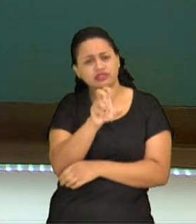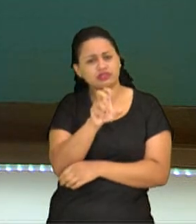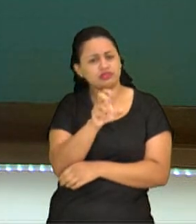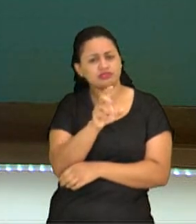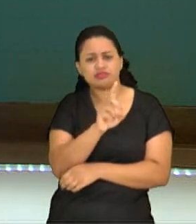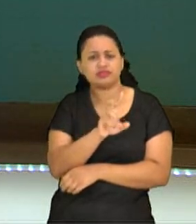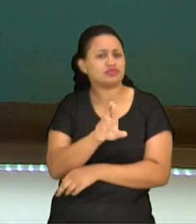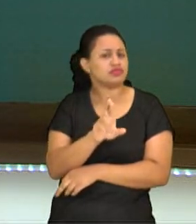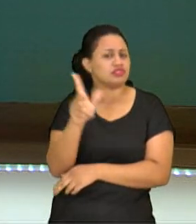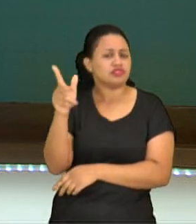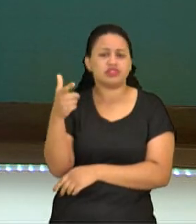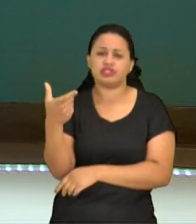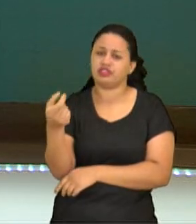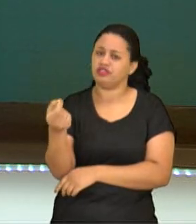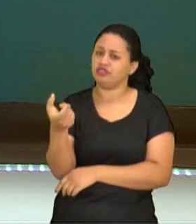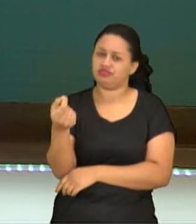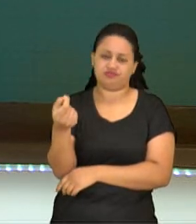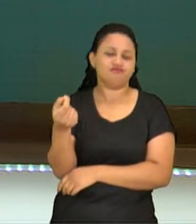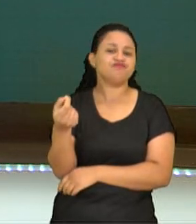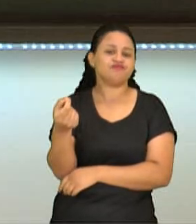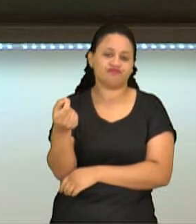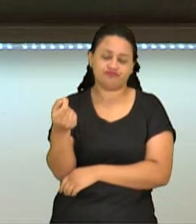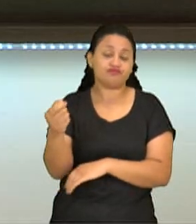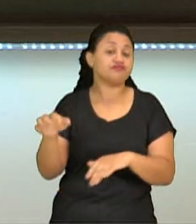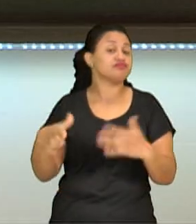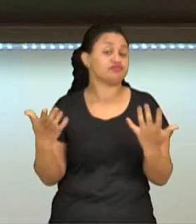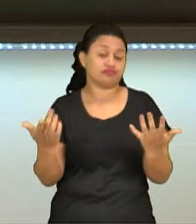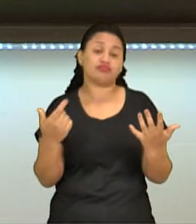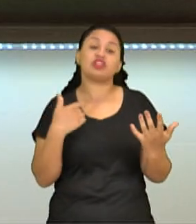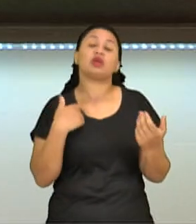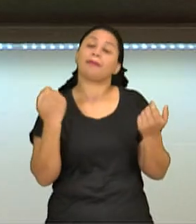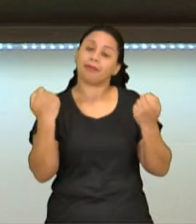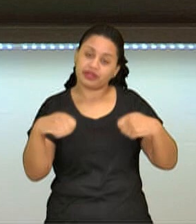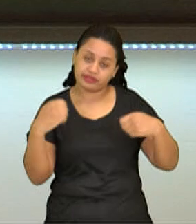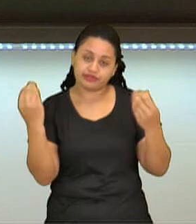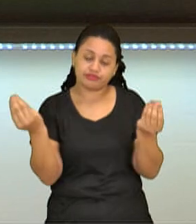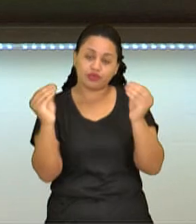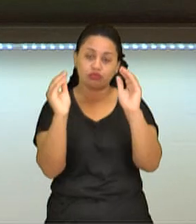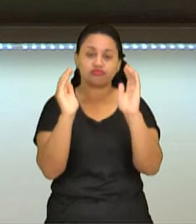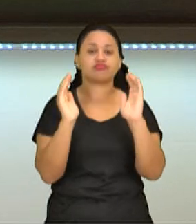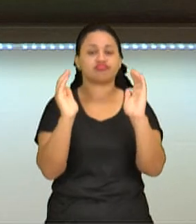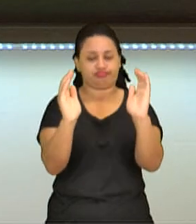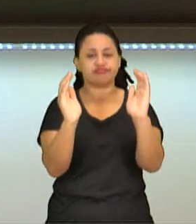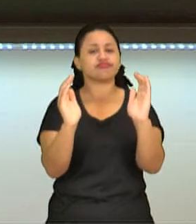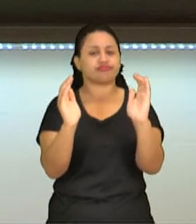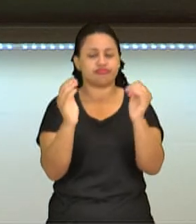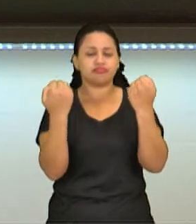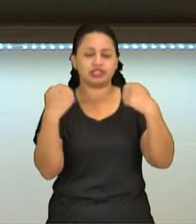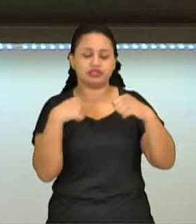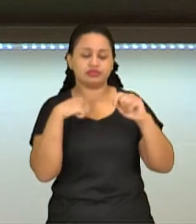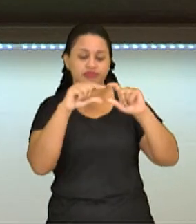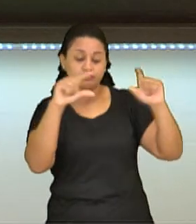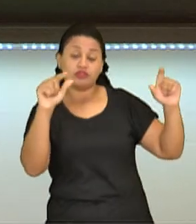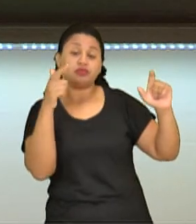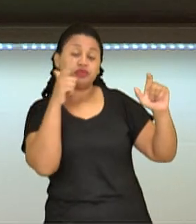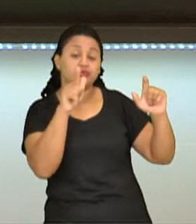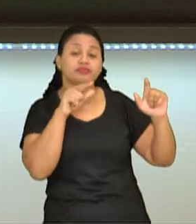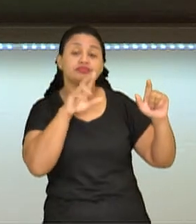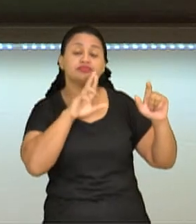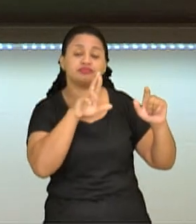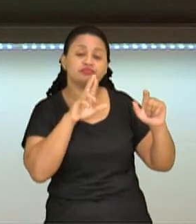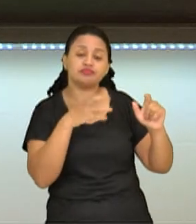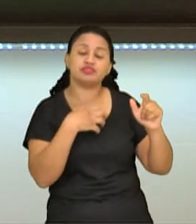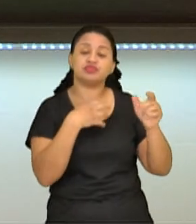é diferente de 20. Então, realmente eu vou precisar colocar o parênteses em algum lugar ali para que